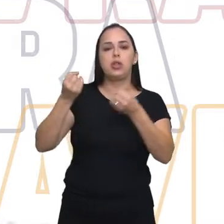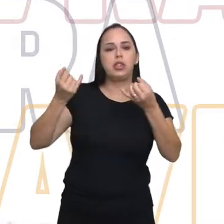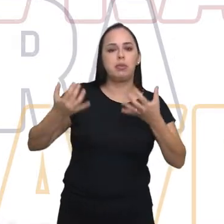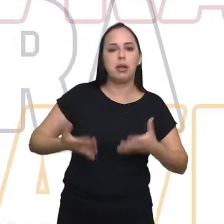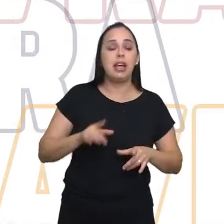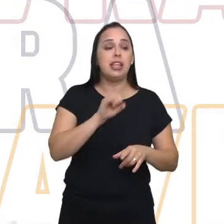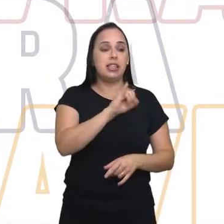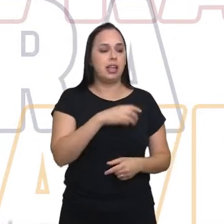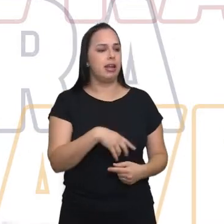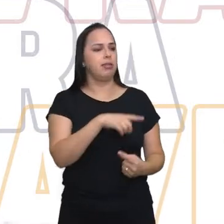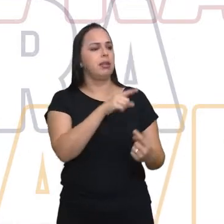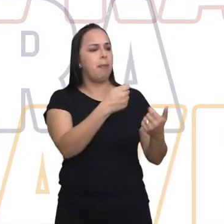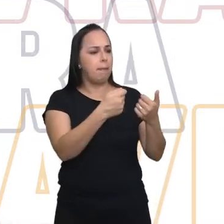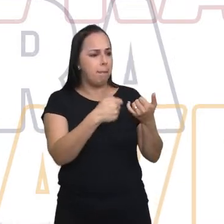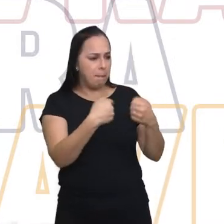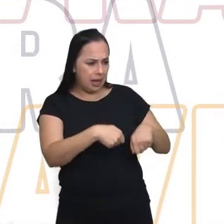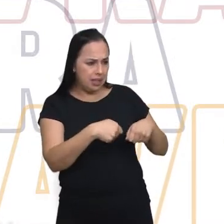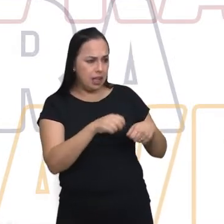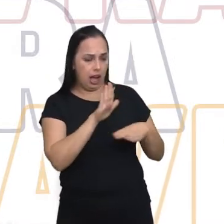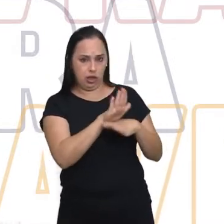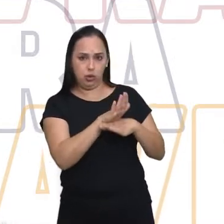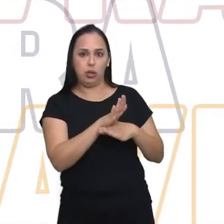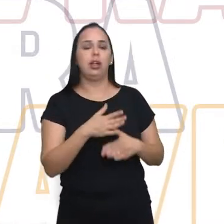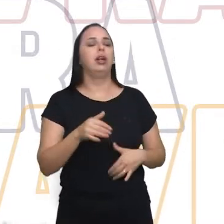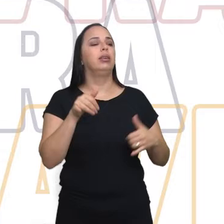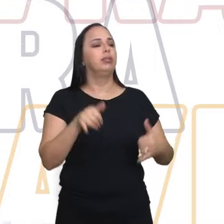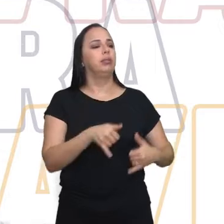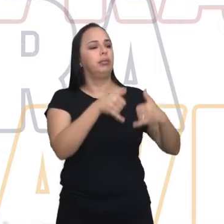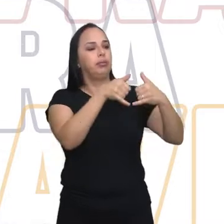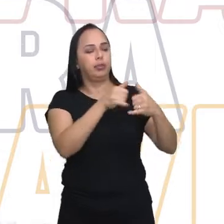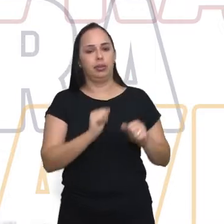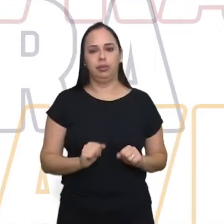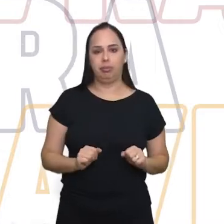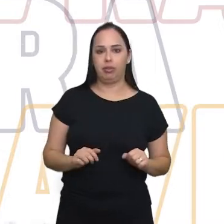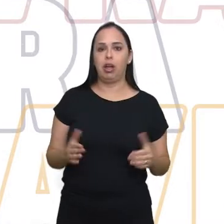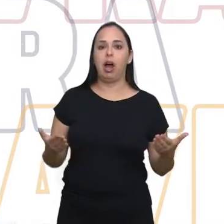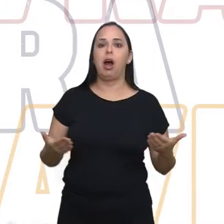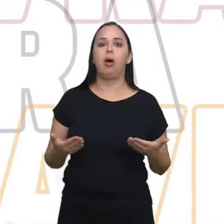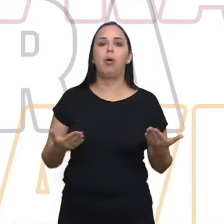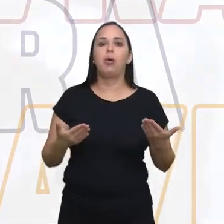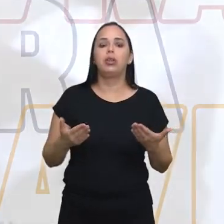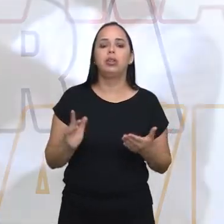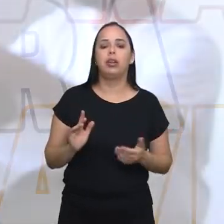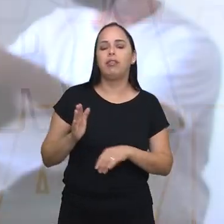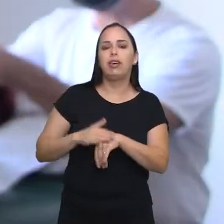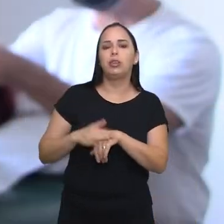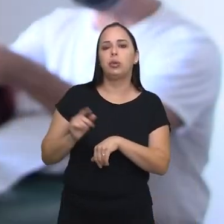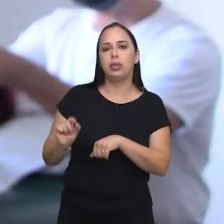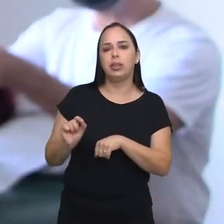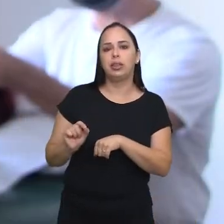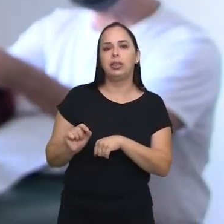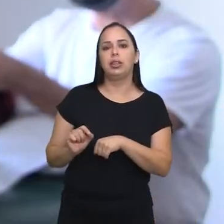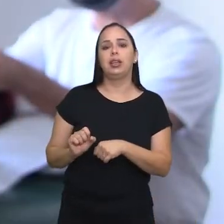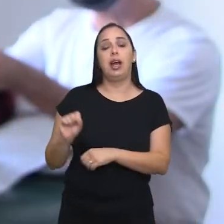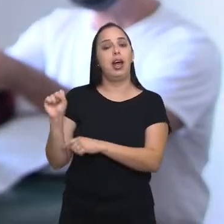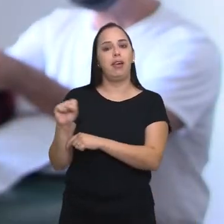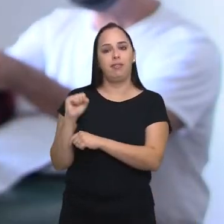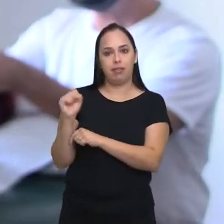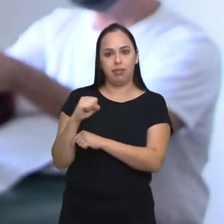gente liga e verifica como está. O que eu tenho fixo hoje na ONG são os atendimentos